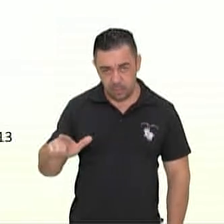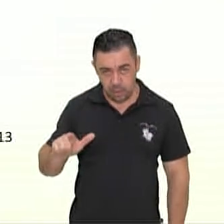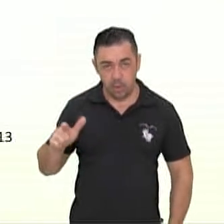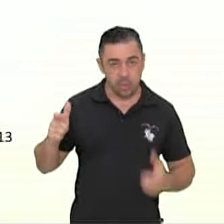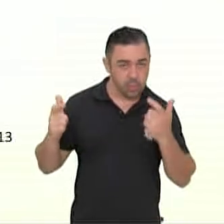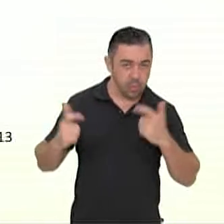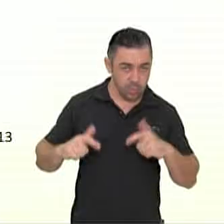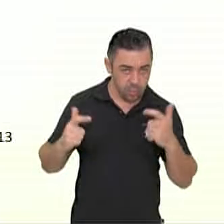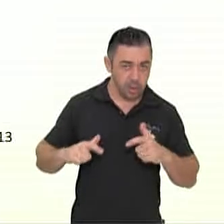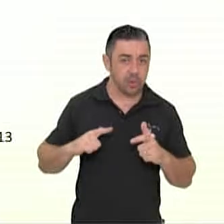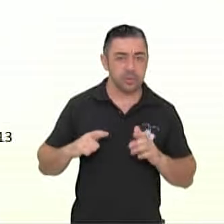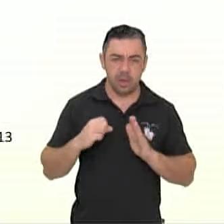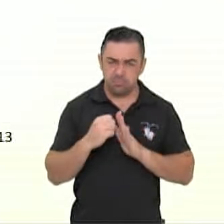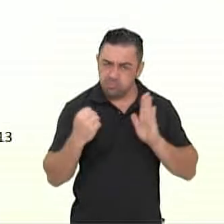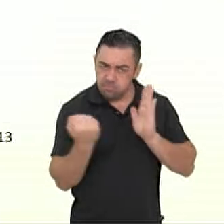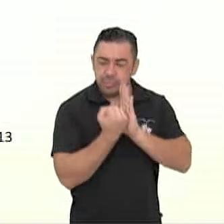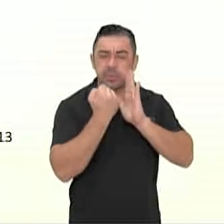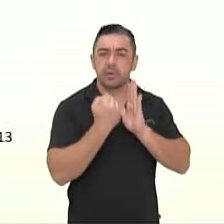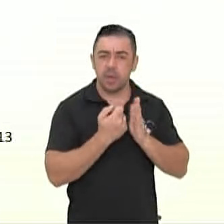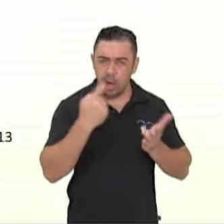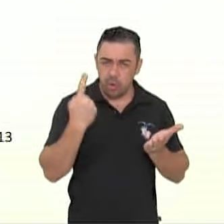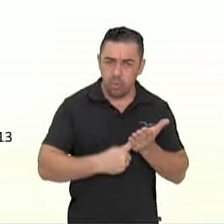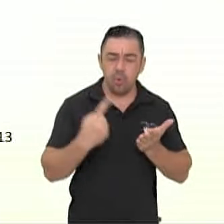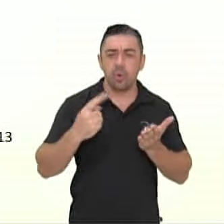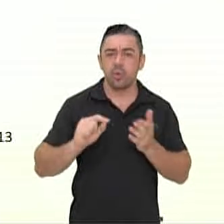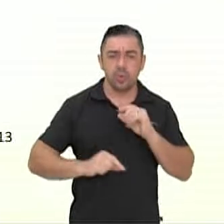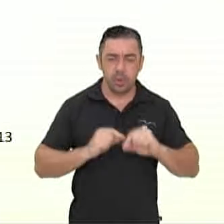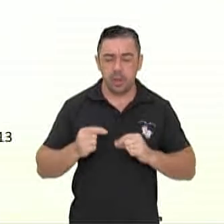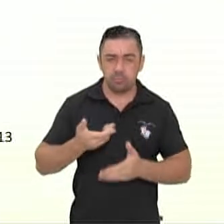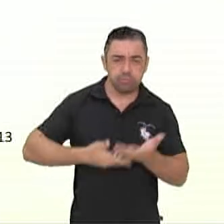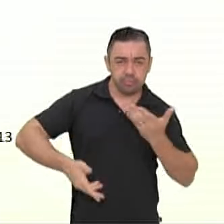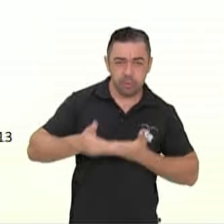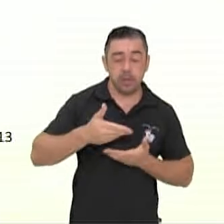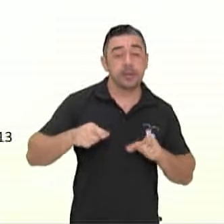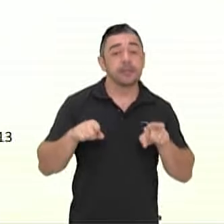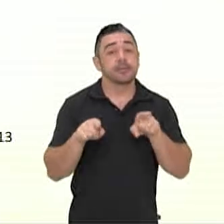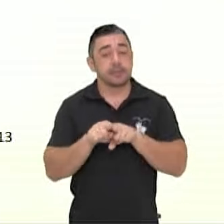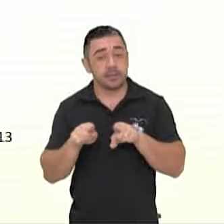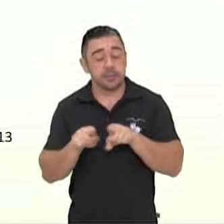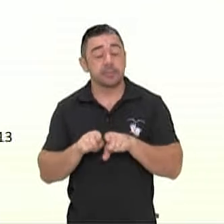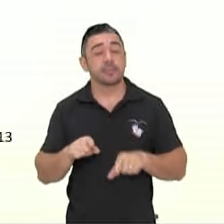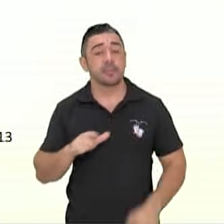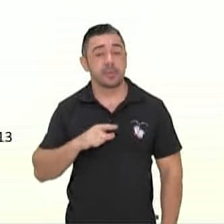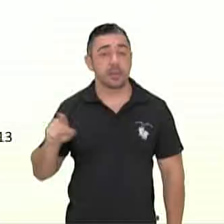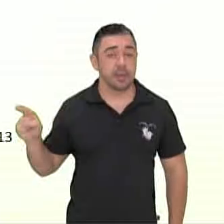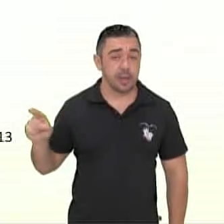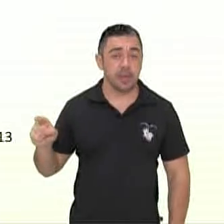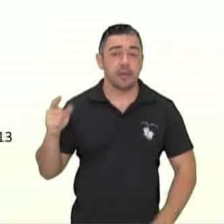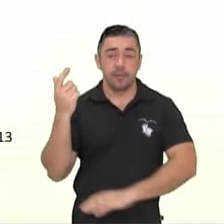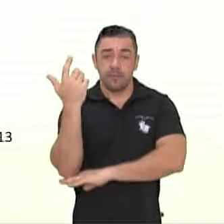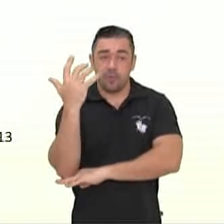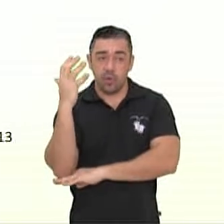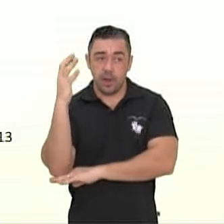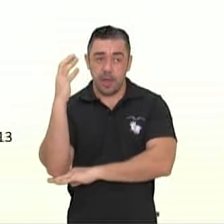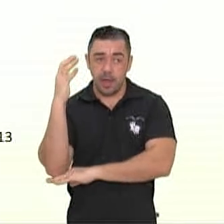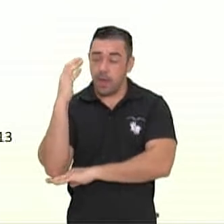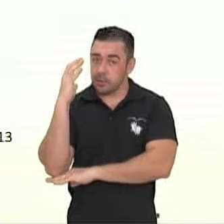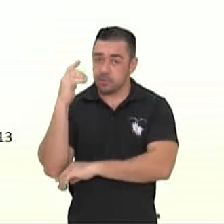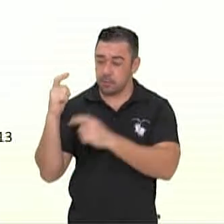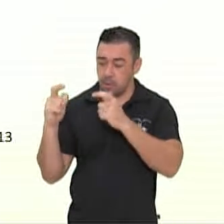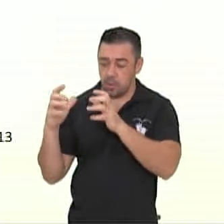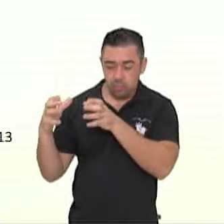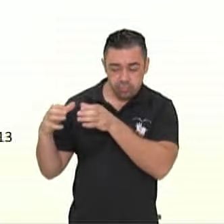ele sela os acordos de suzerania, de vassalagem, tem também uma espécie de uma floresta, né,